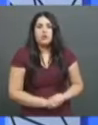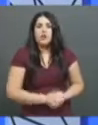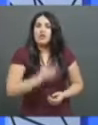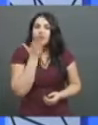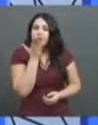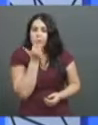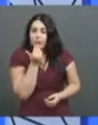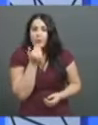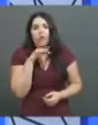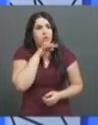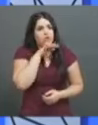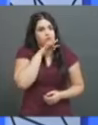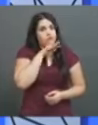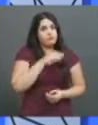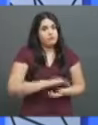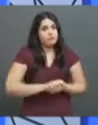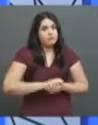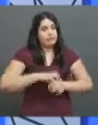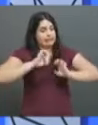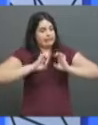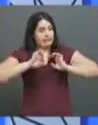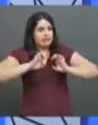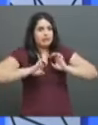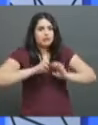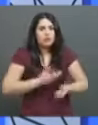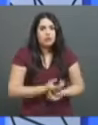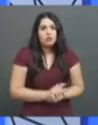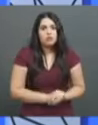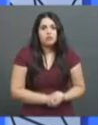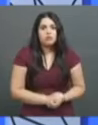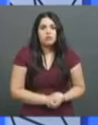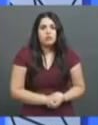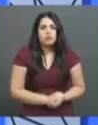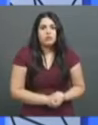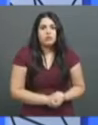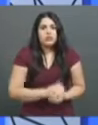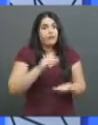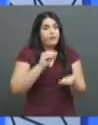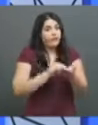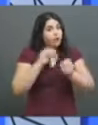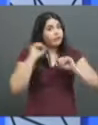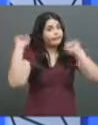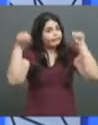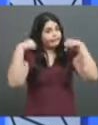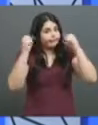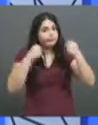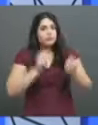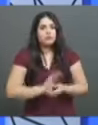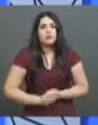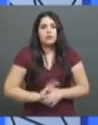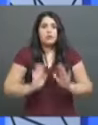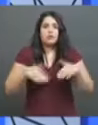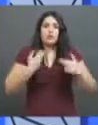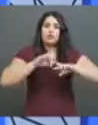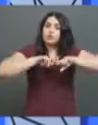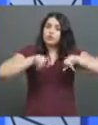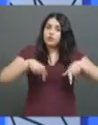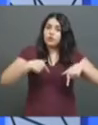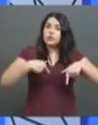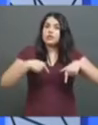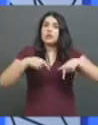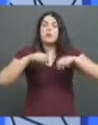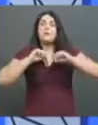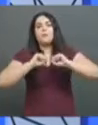alimentando-se mal, estressadas, sem praticar atividade física. Então, essa diferença pode ser que